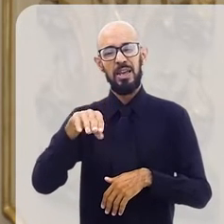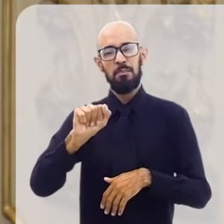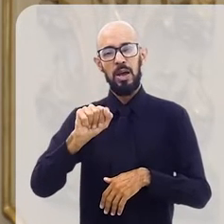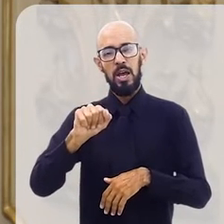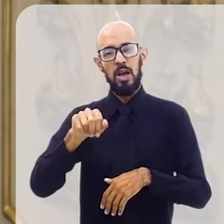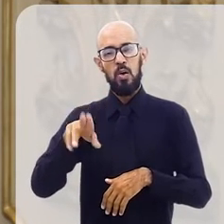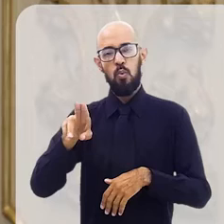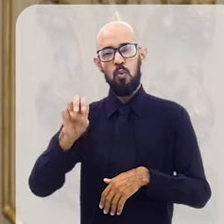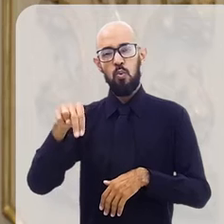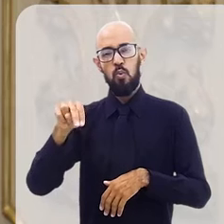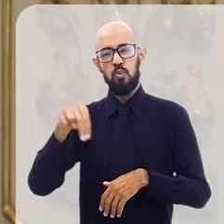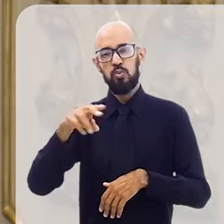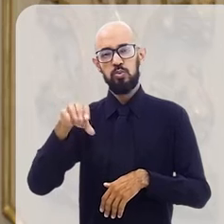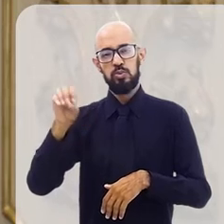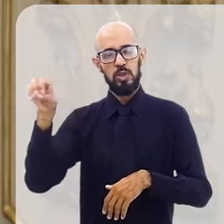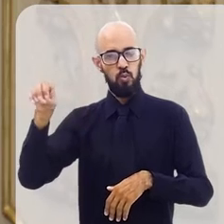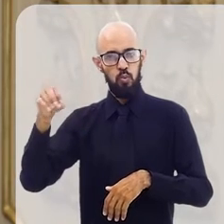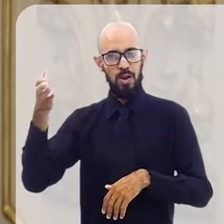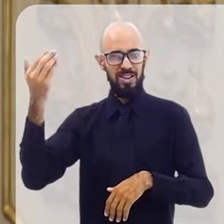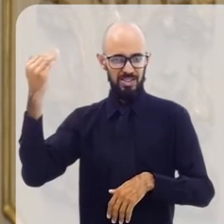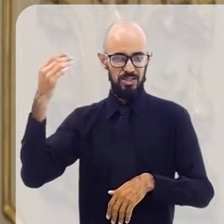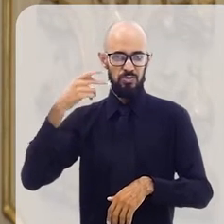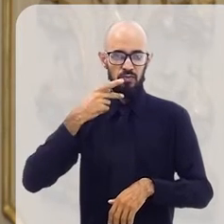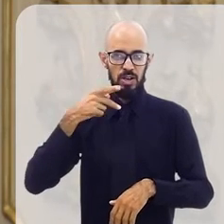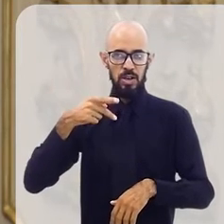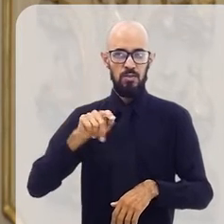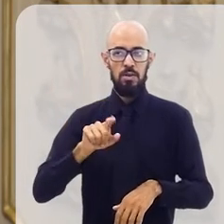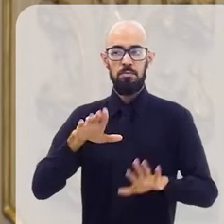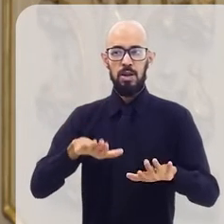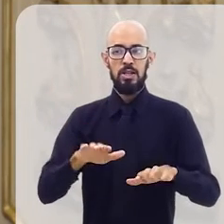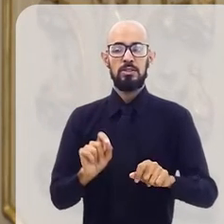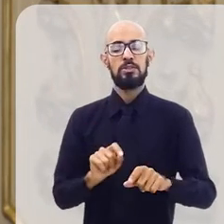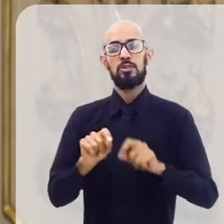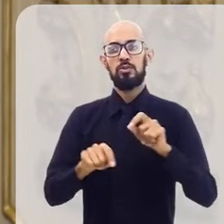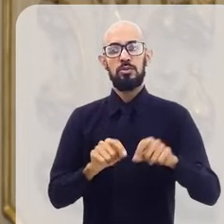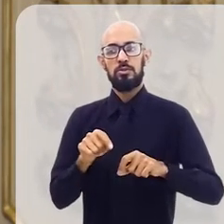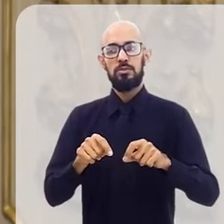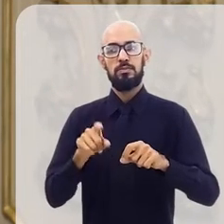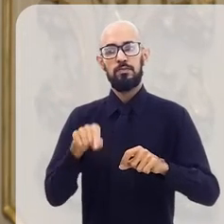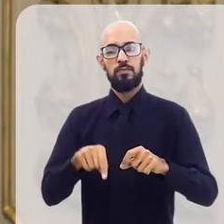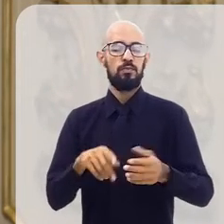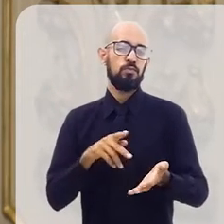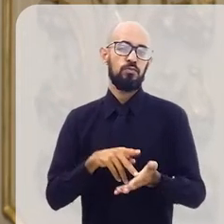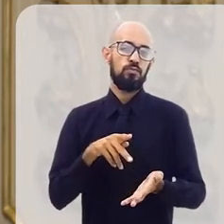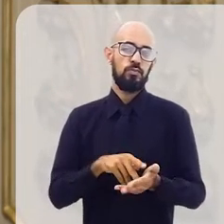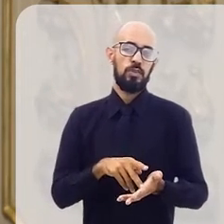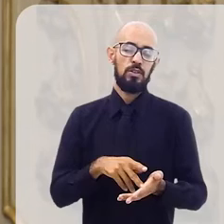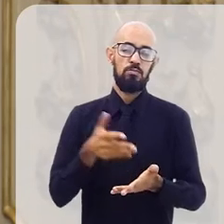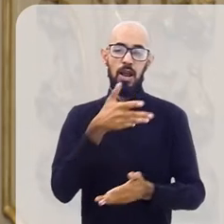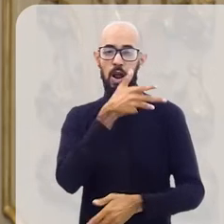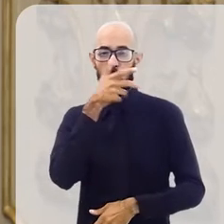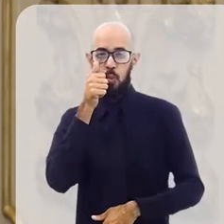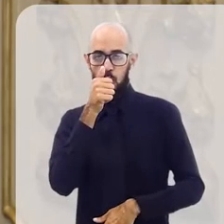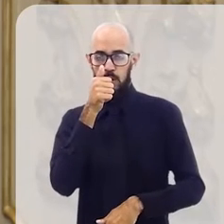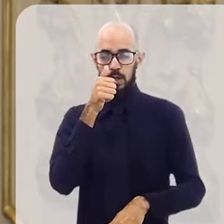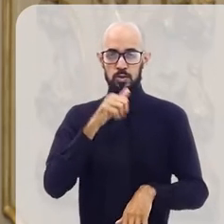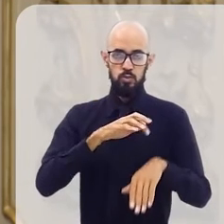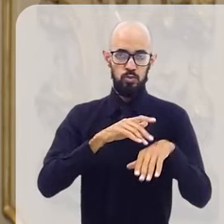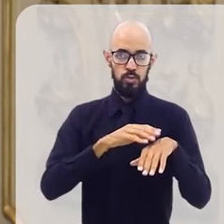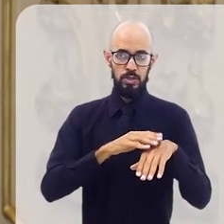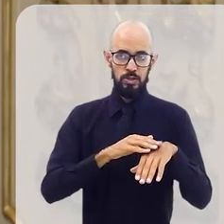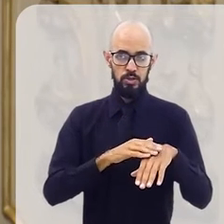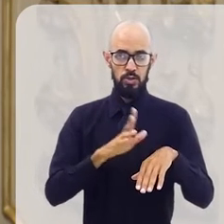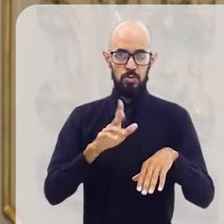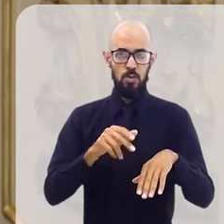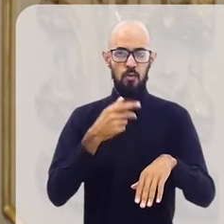né não é extremo são não é o último É mas ele é é o outro é é é realmente para a cura do